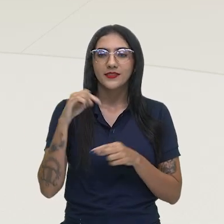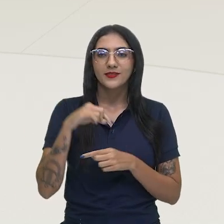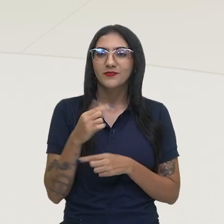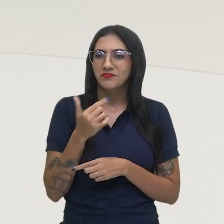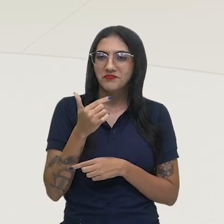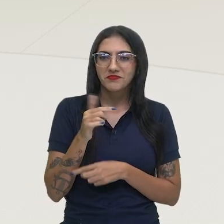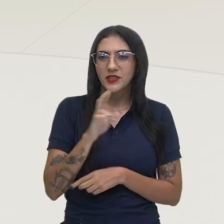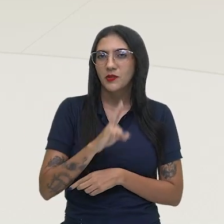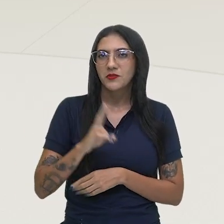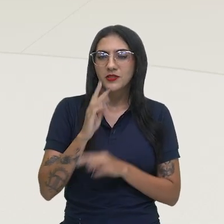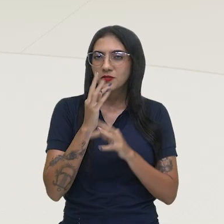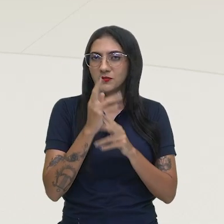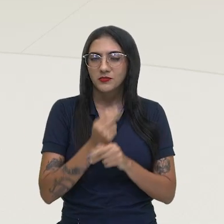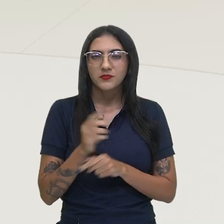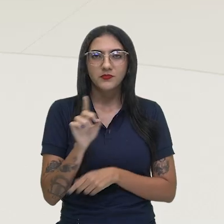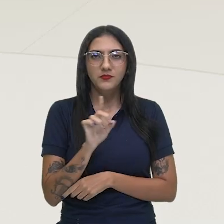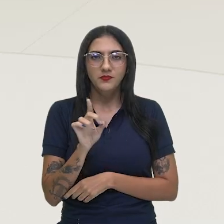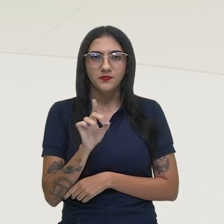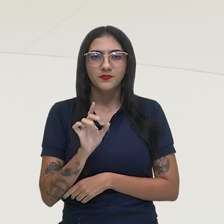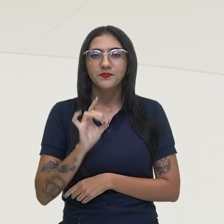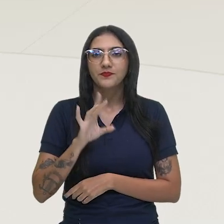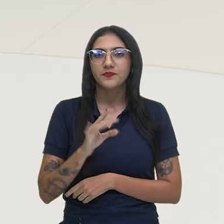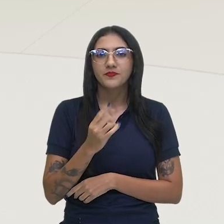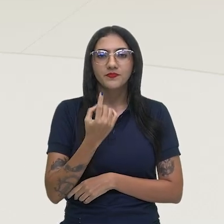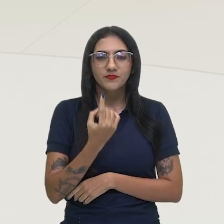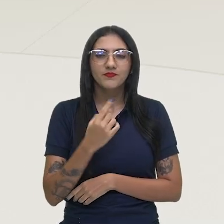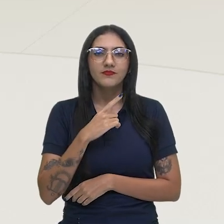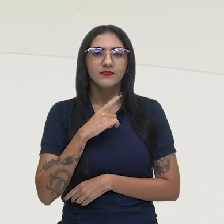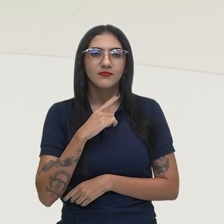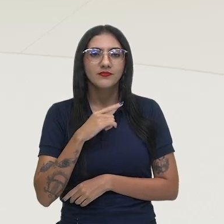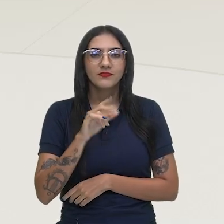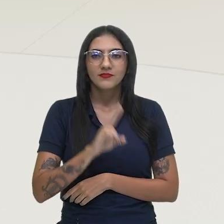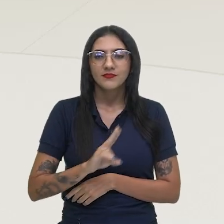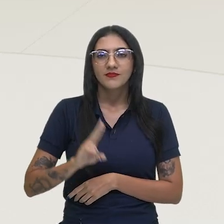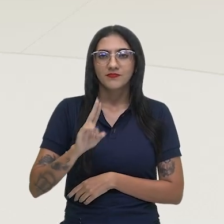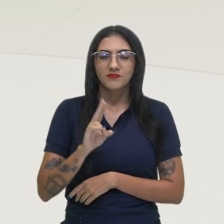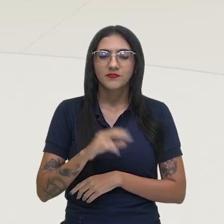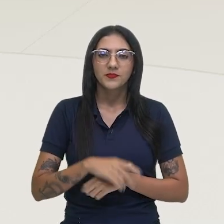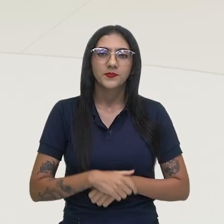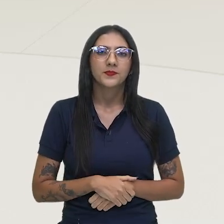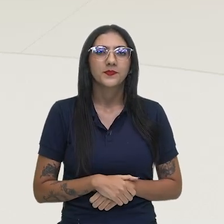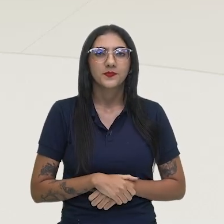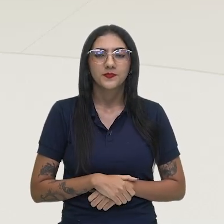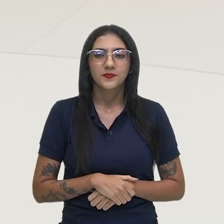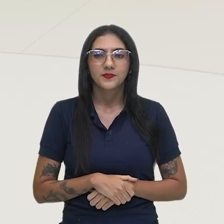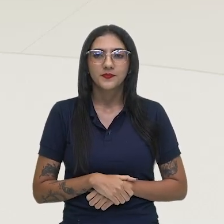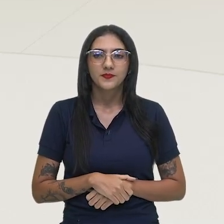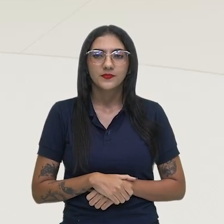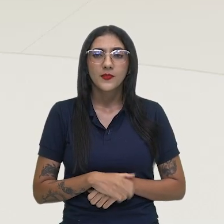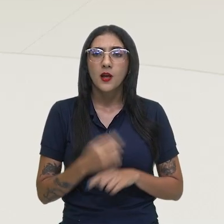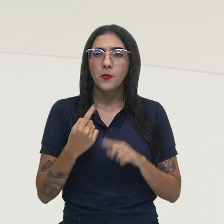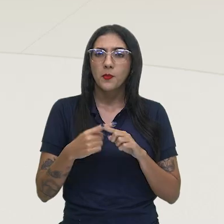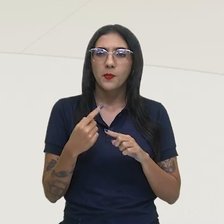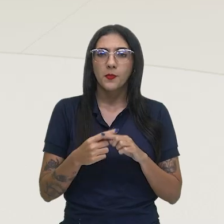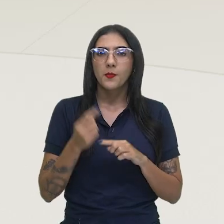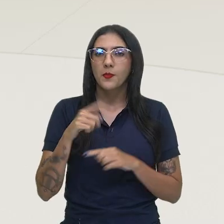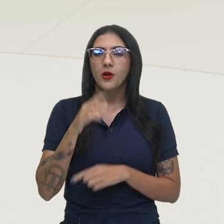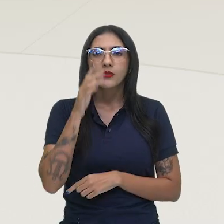faz com todos, a gente faz somente com alguns elementos químicos. E aí, por que isso